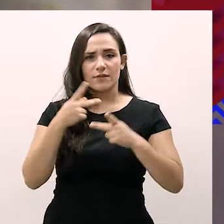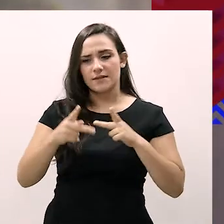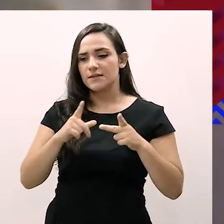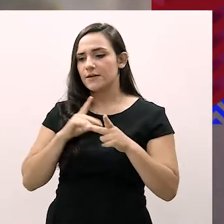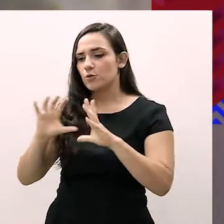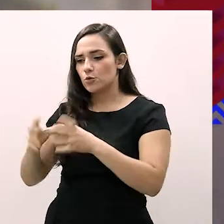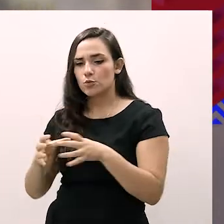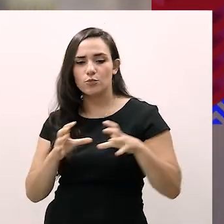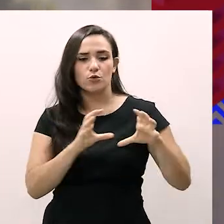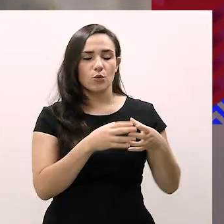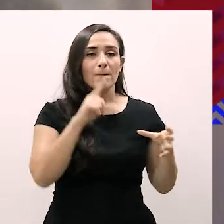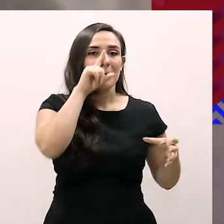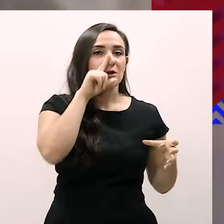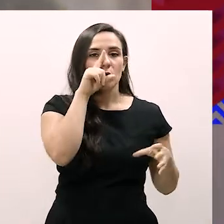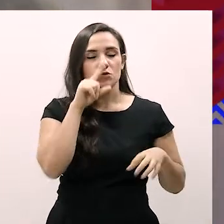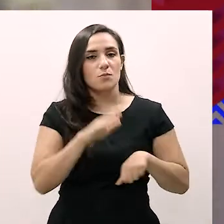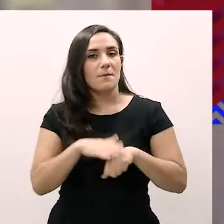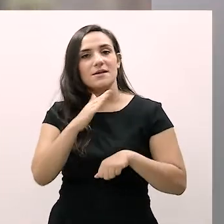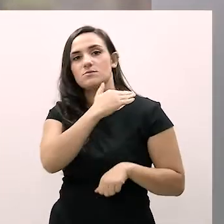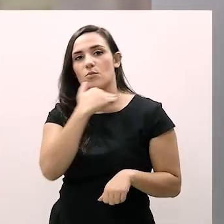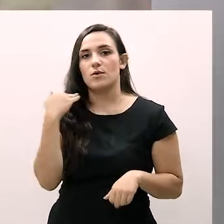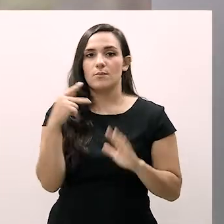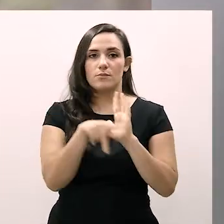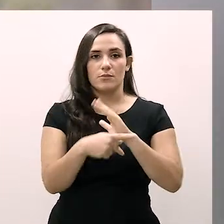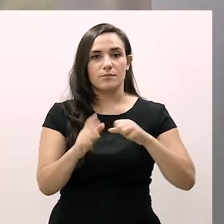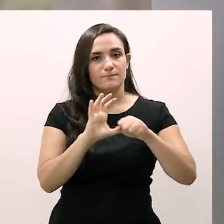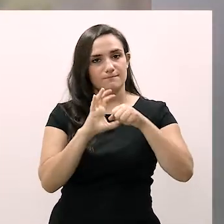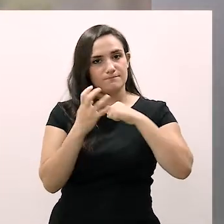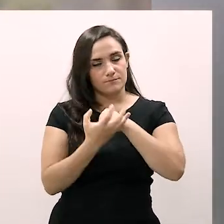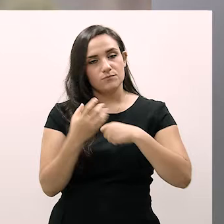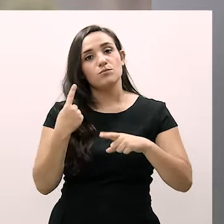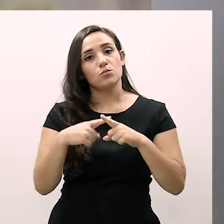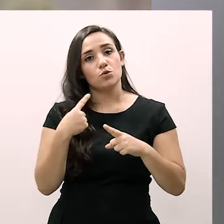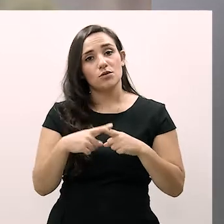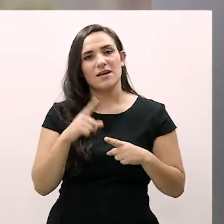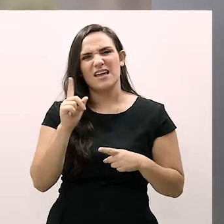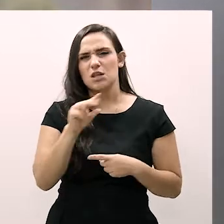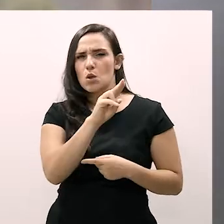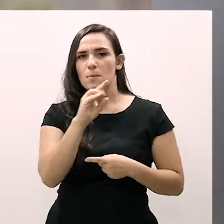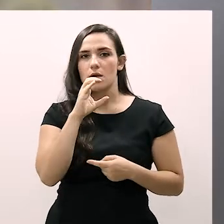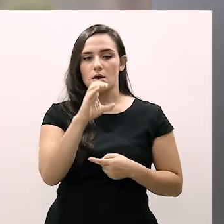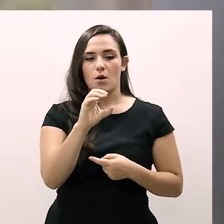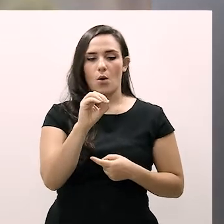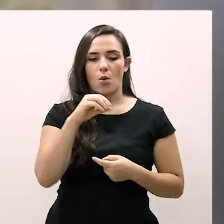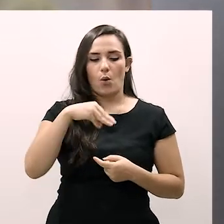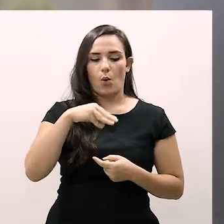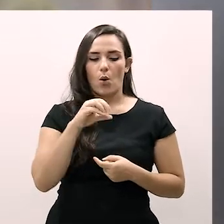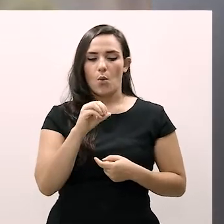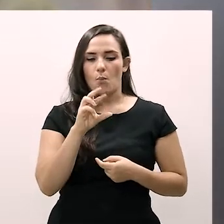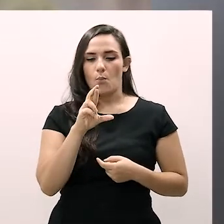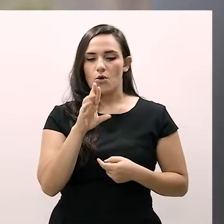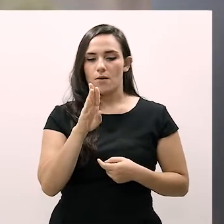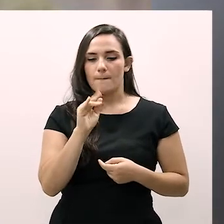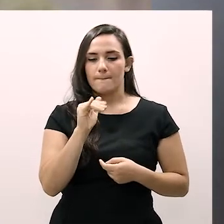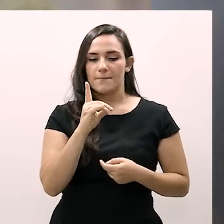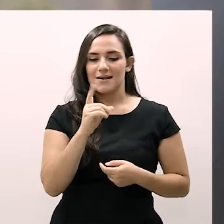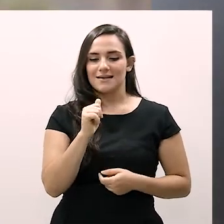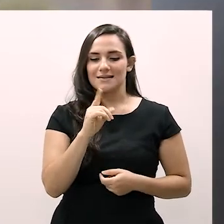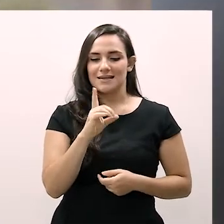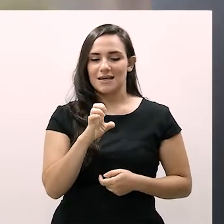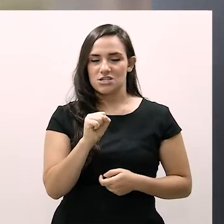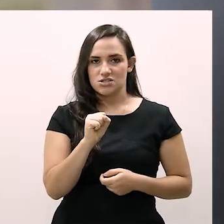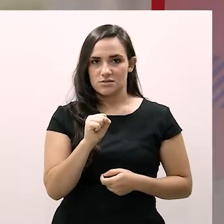colocando a obesidade entre o rol de comorbidades aí apontadas pelo Ministério da Saúde, pela